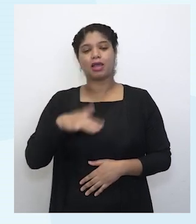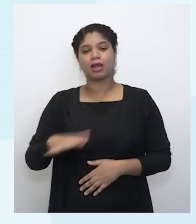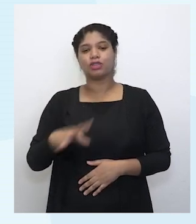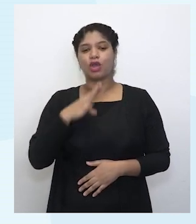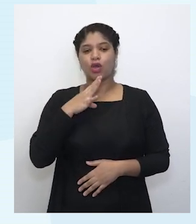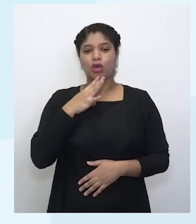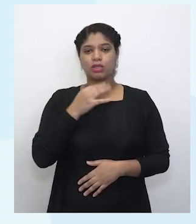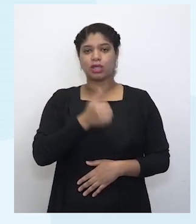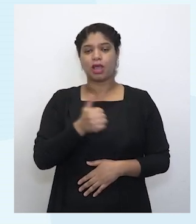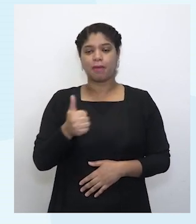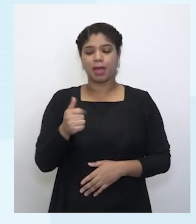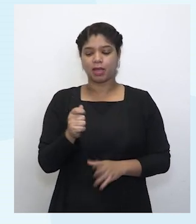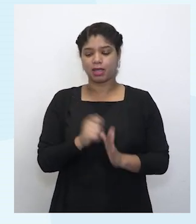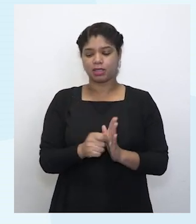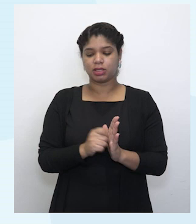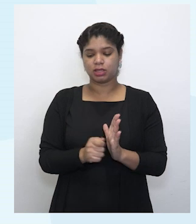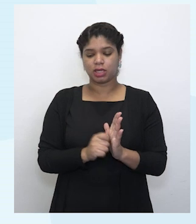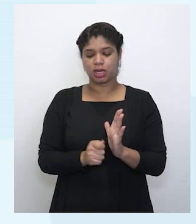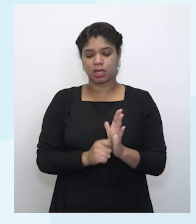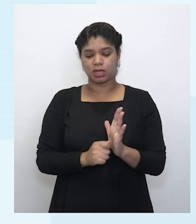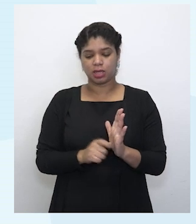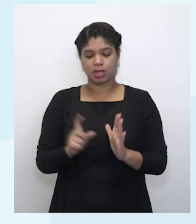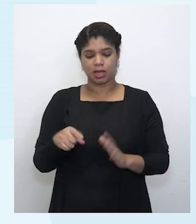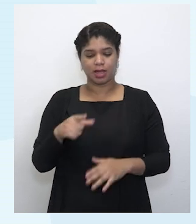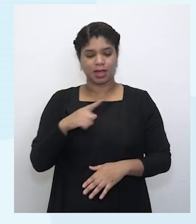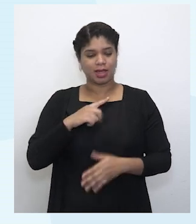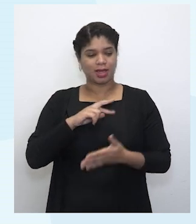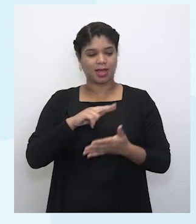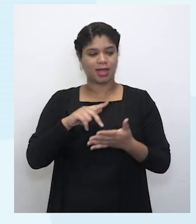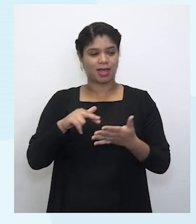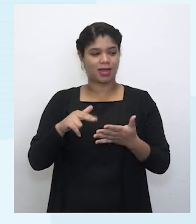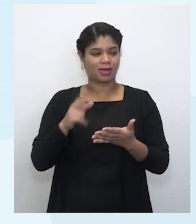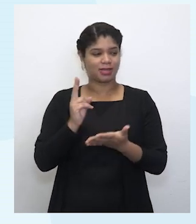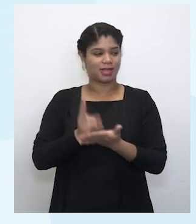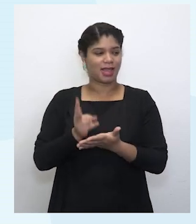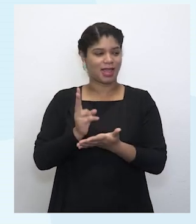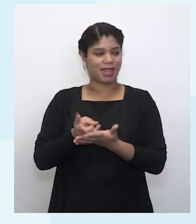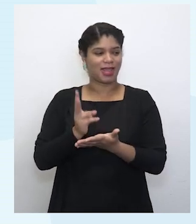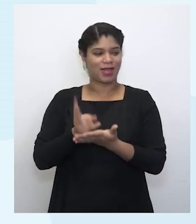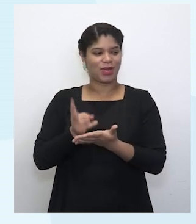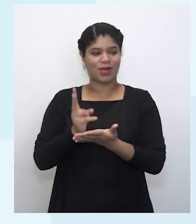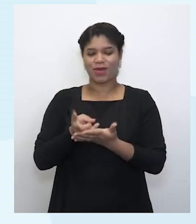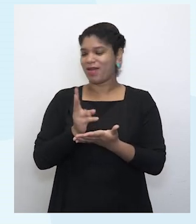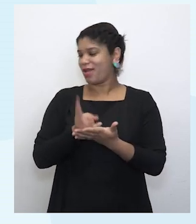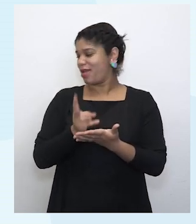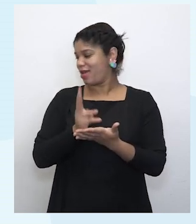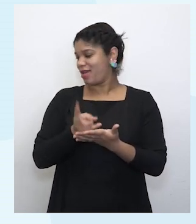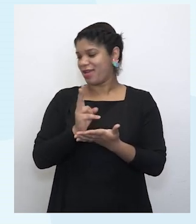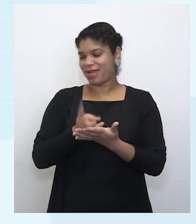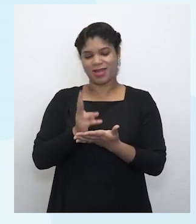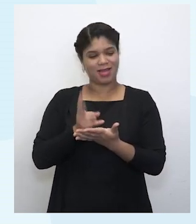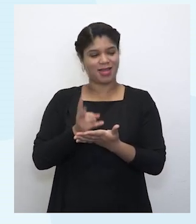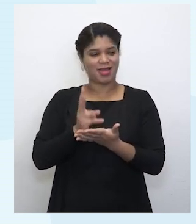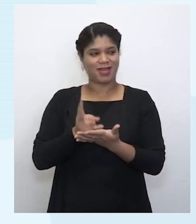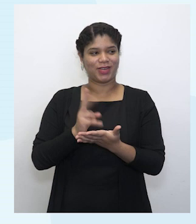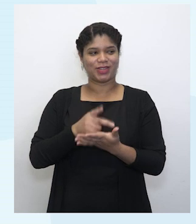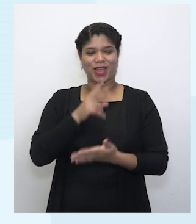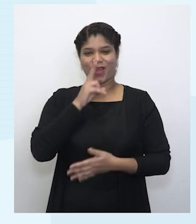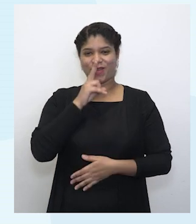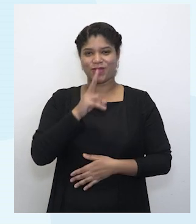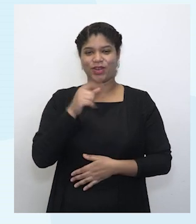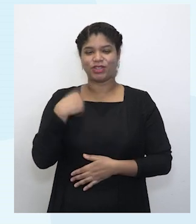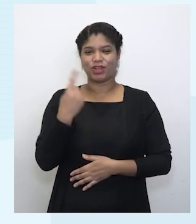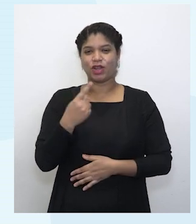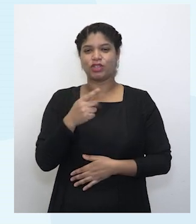bem o sistema de escrita, né? Pois coisas iguais são escritas de maneiras iguais. Então, já é um indício forte aí para a gente